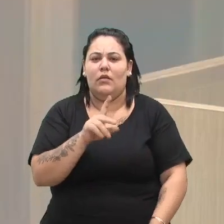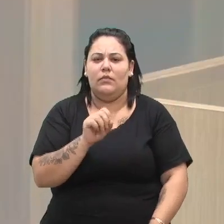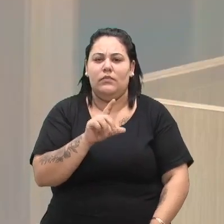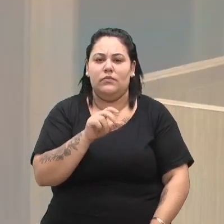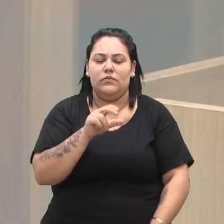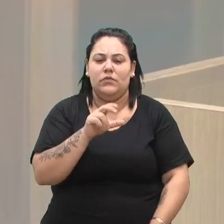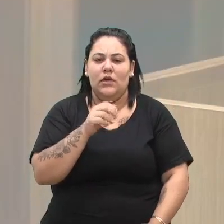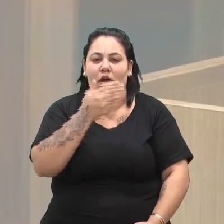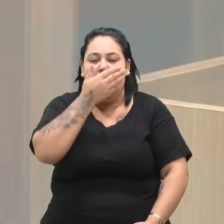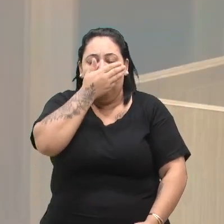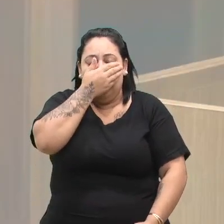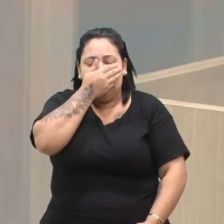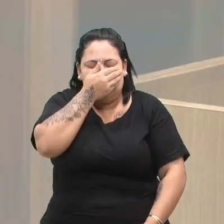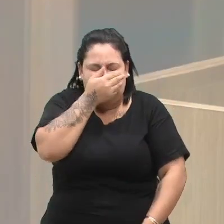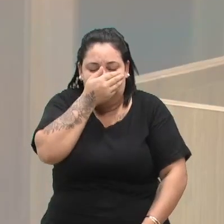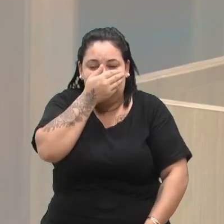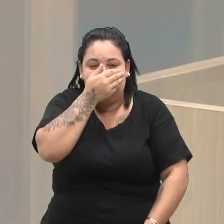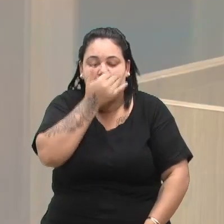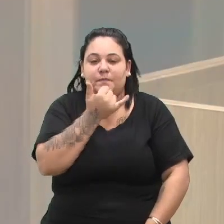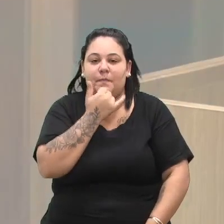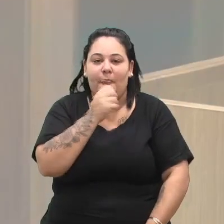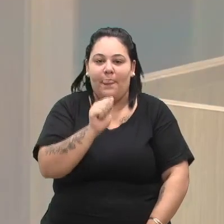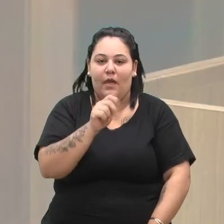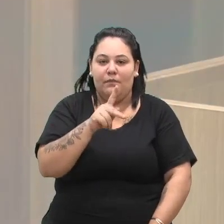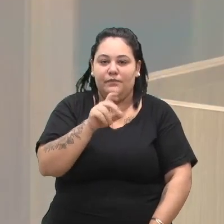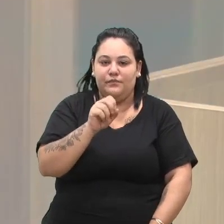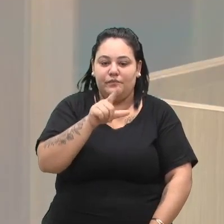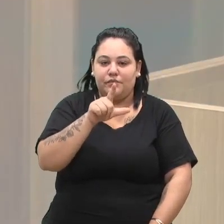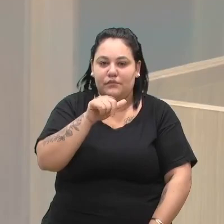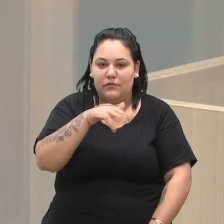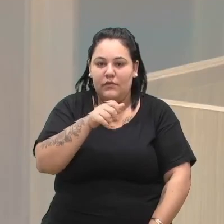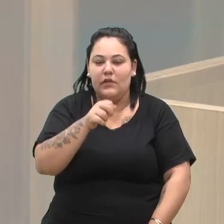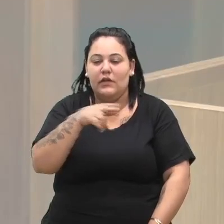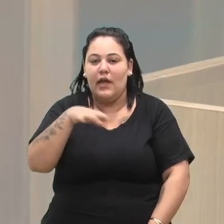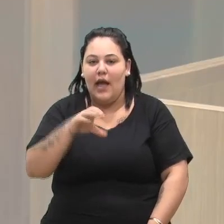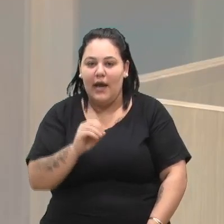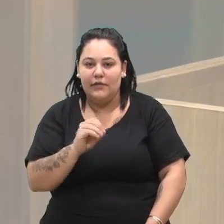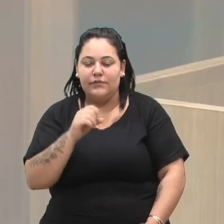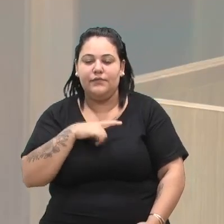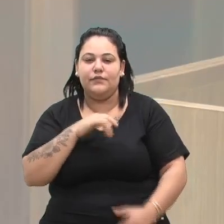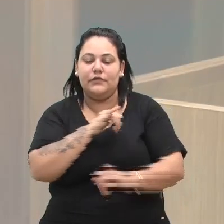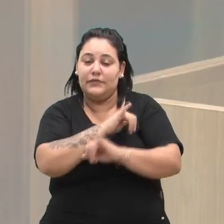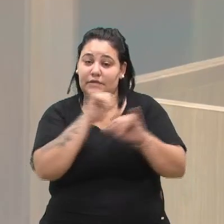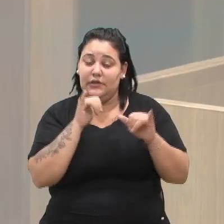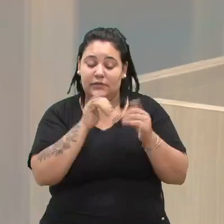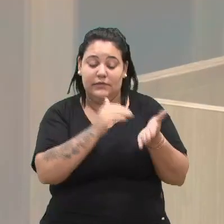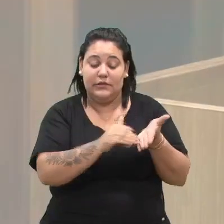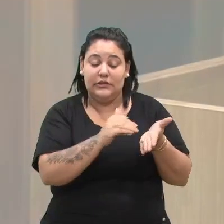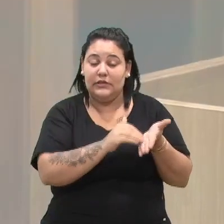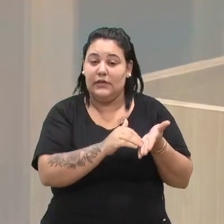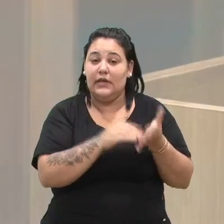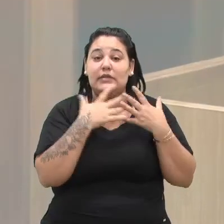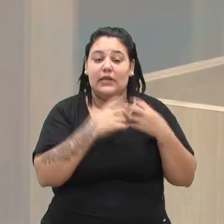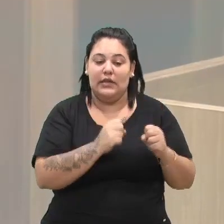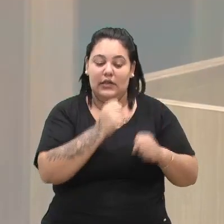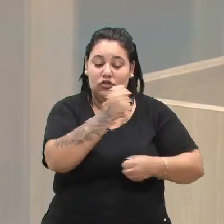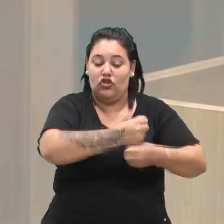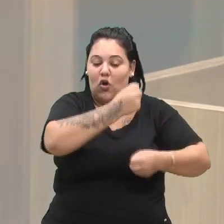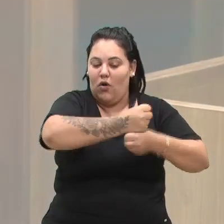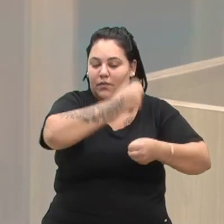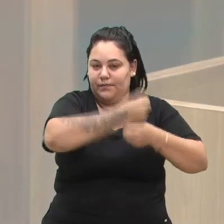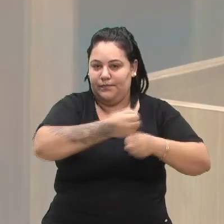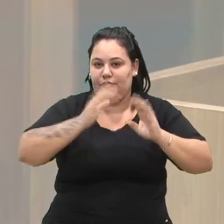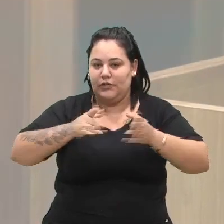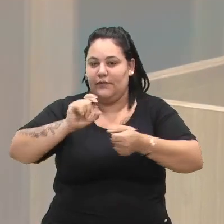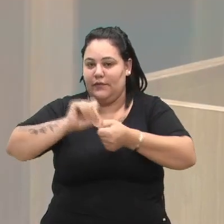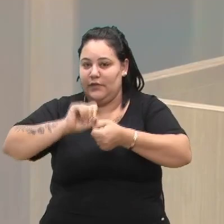Santos, o Estado afirma que a Secretaria de Obras Públicas já realizou o levantamento dos elementos técnicos para a contratação da obra, via dispensa e